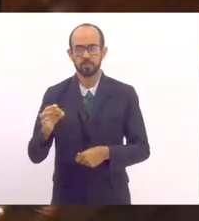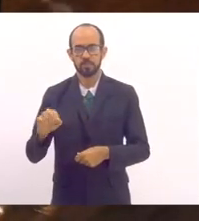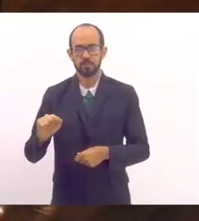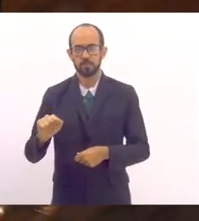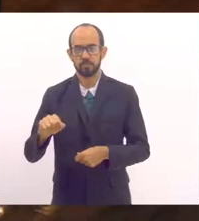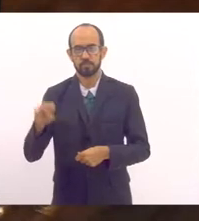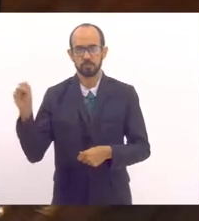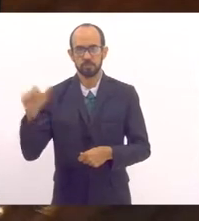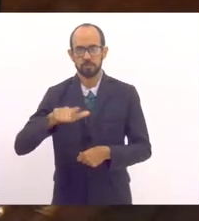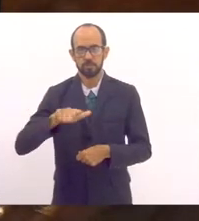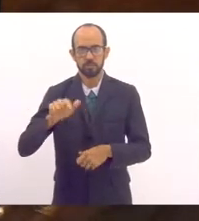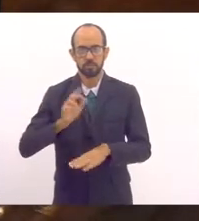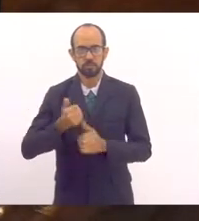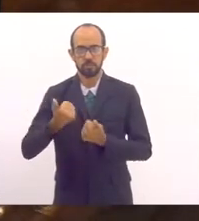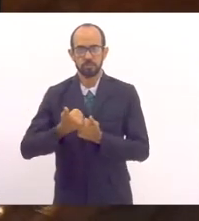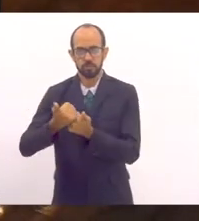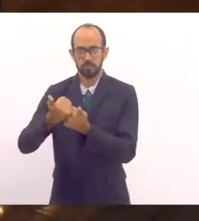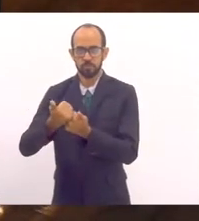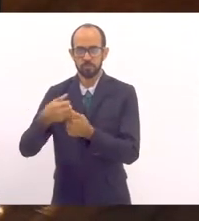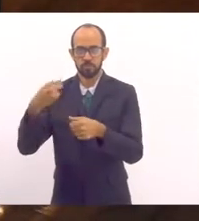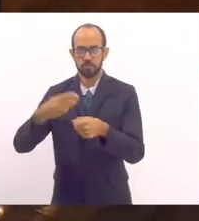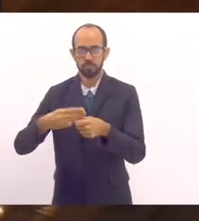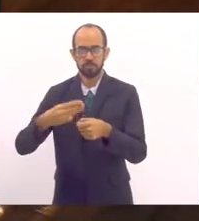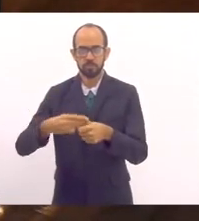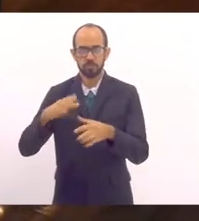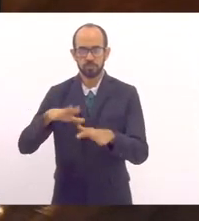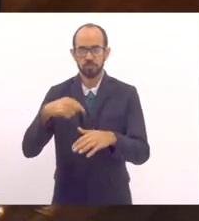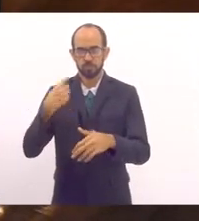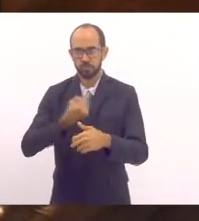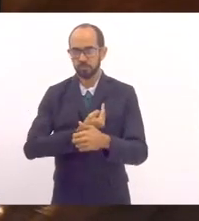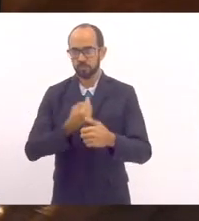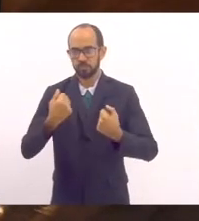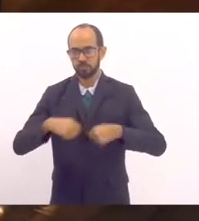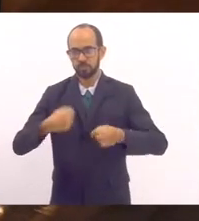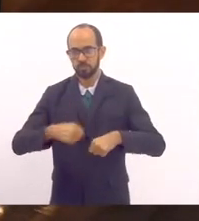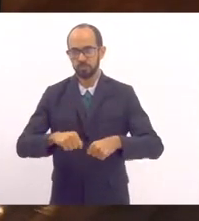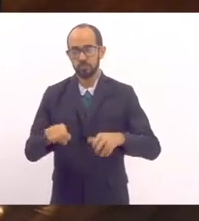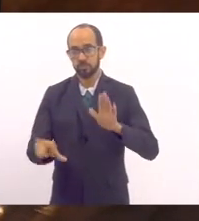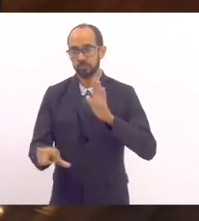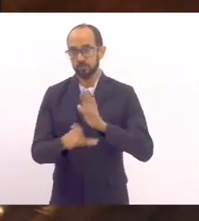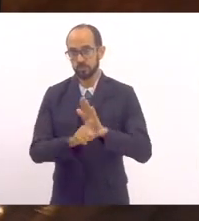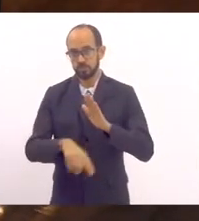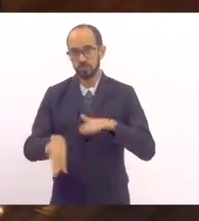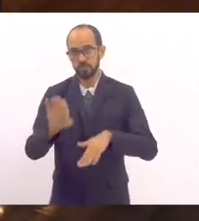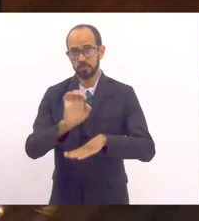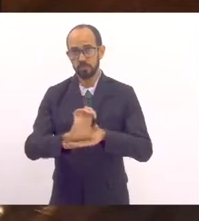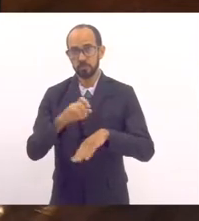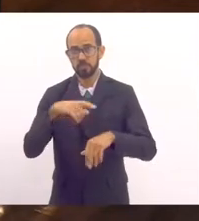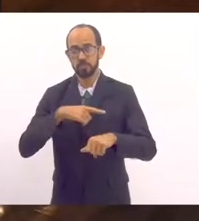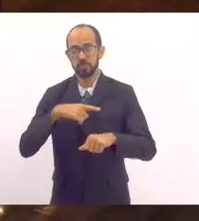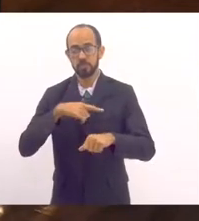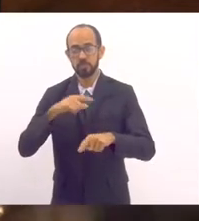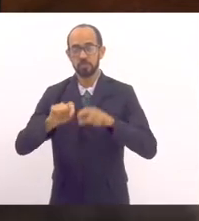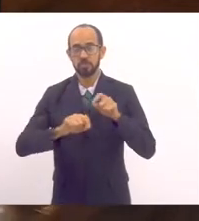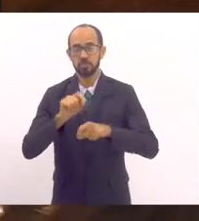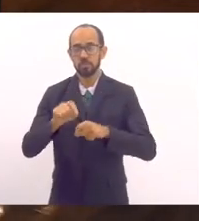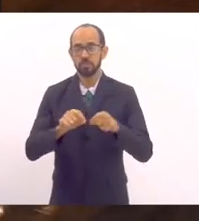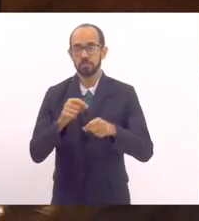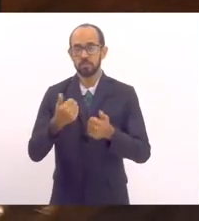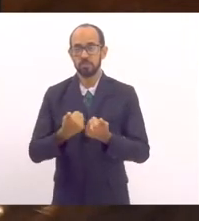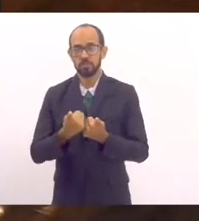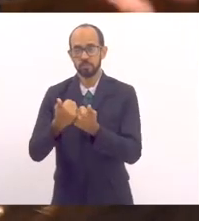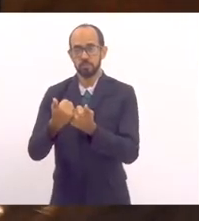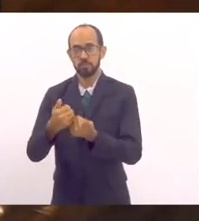municípios. E vai evoluir. Mas a gente precisa, deputada, que nessa lei estadual preveja-se, né, um apoio